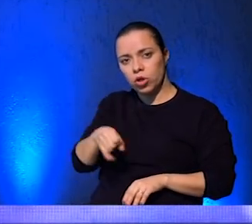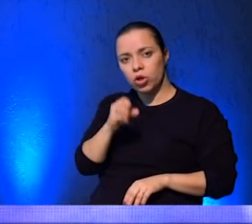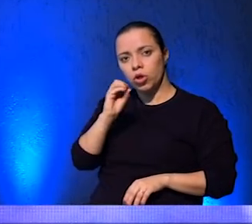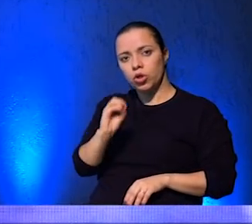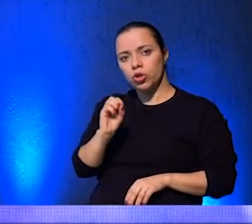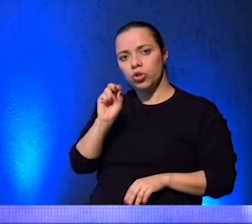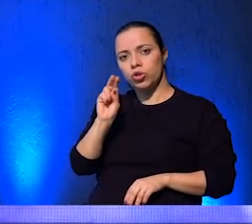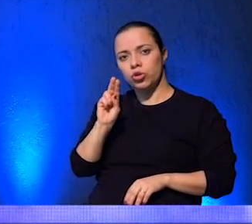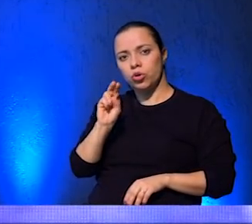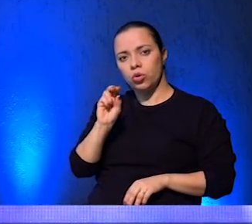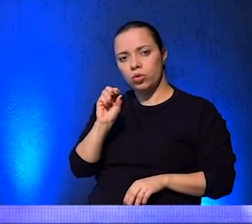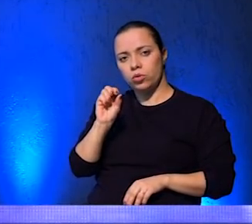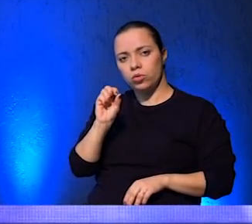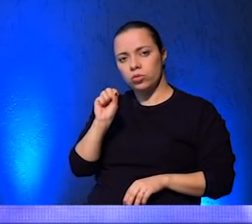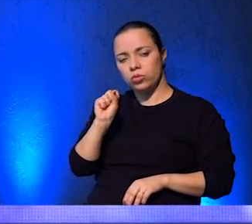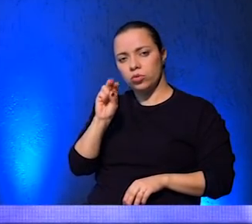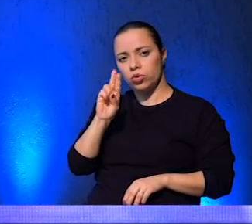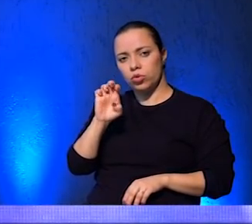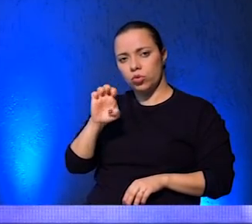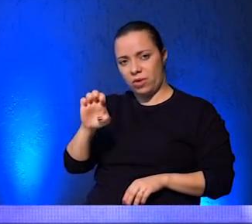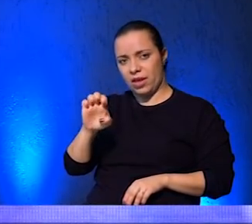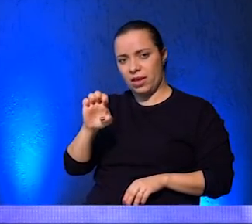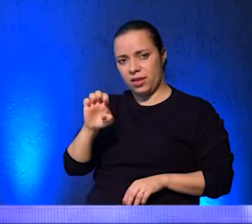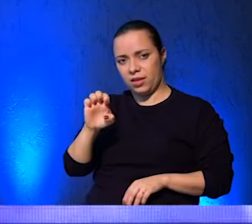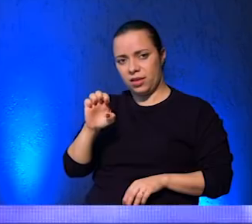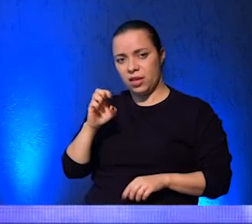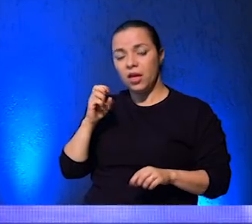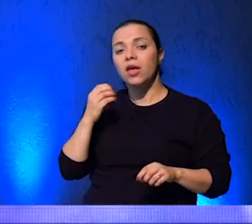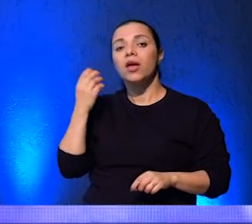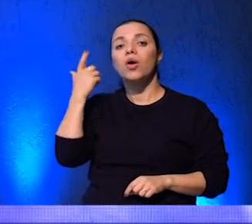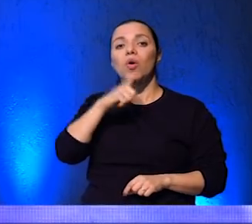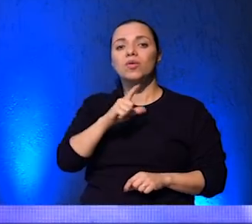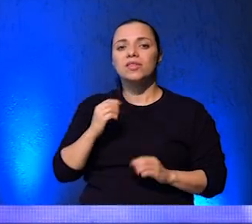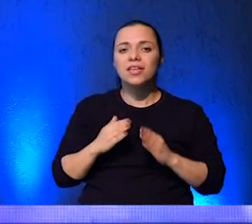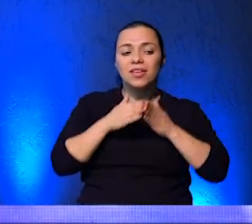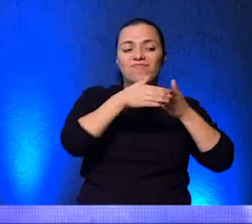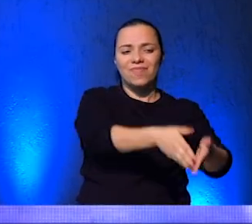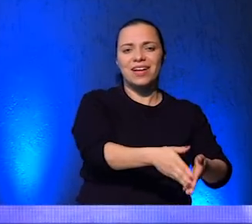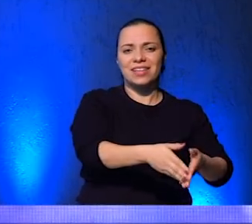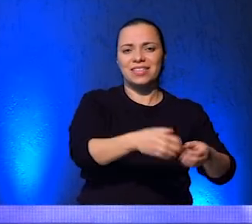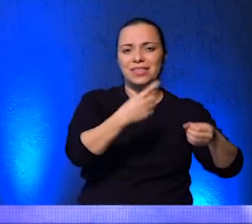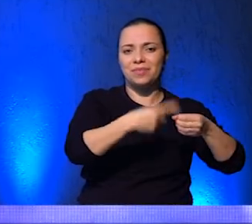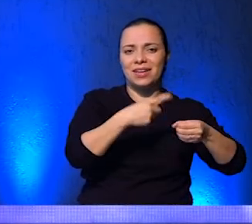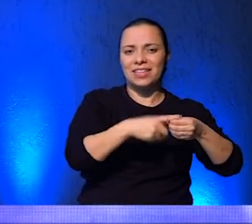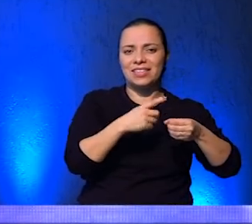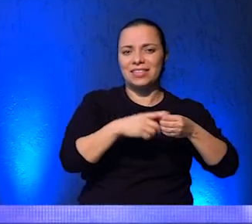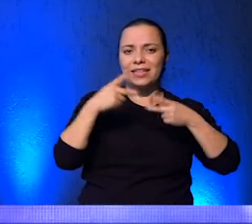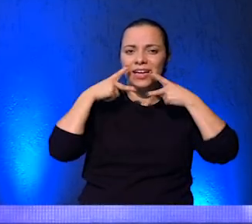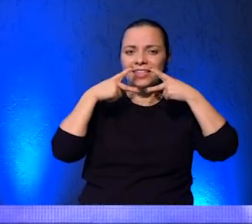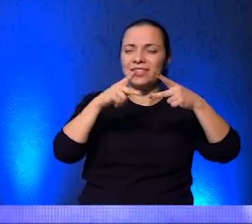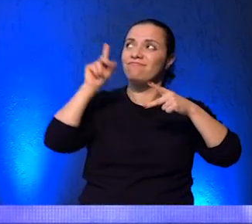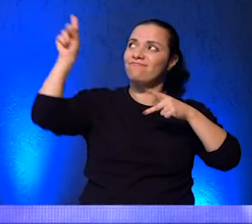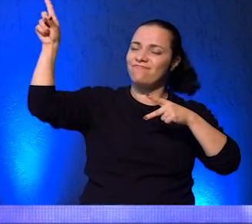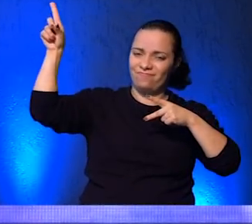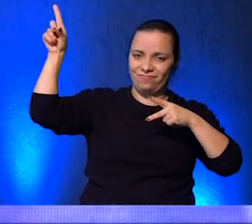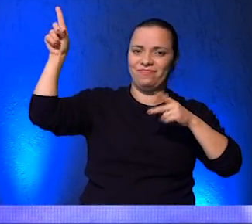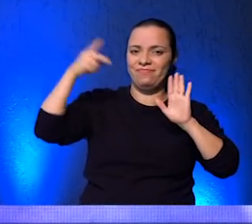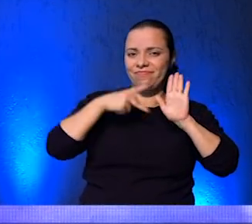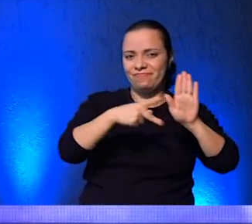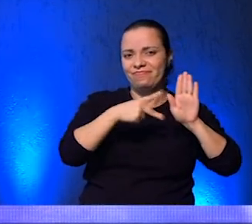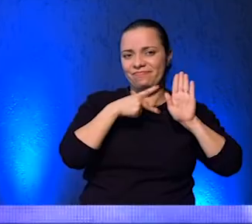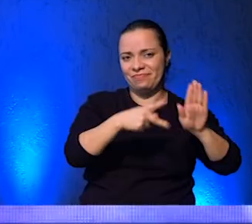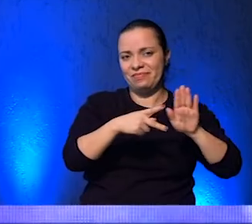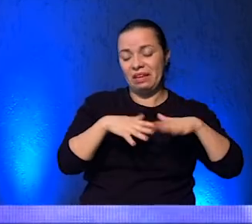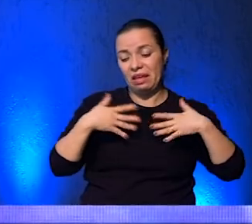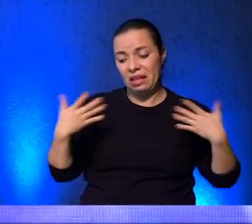e entrar na terra prometida através do seu serviço você vai ver cada um dos juízes que veio em resposta